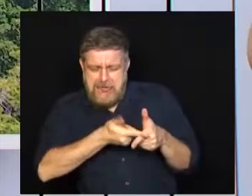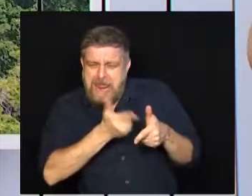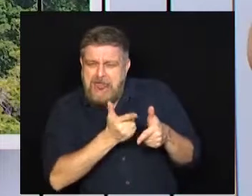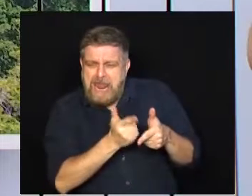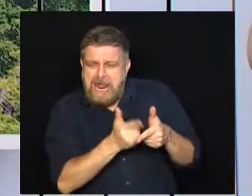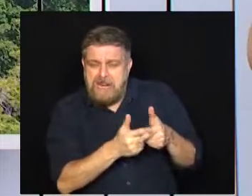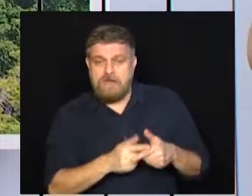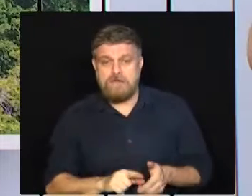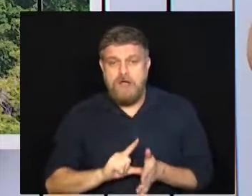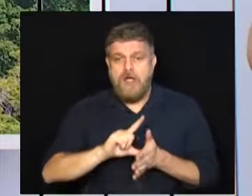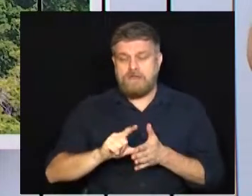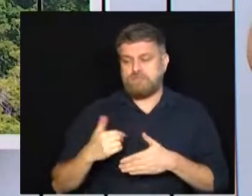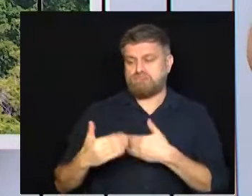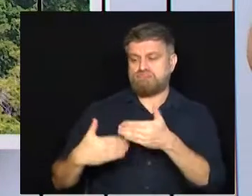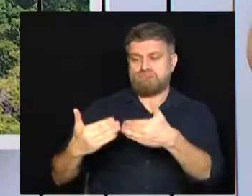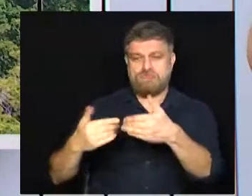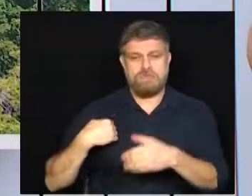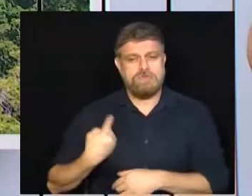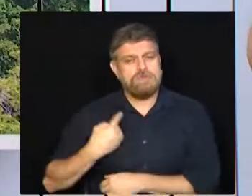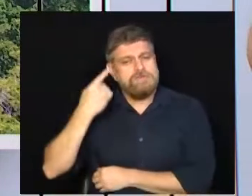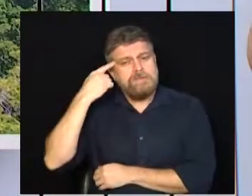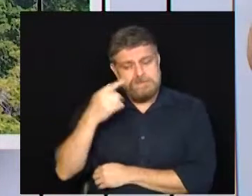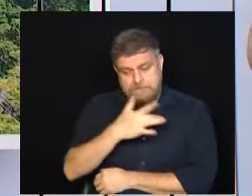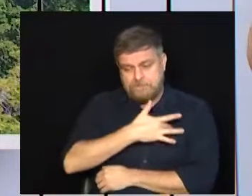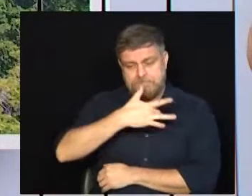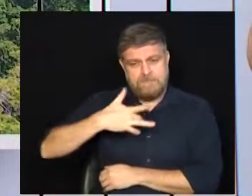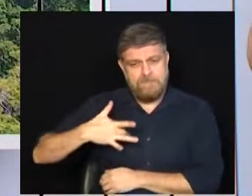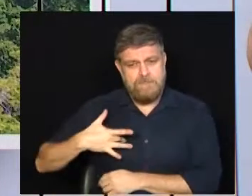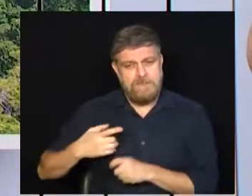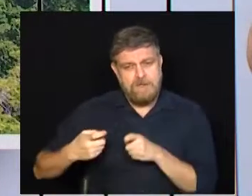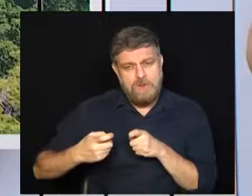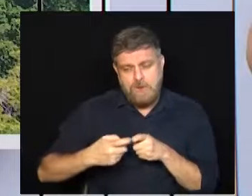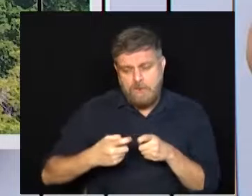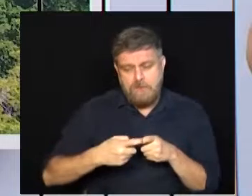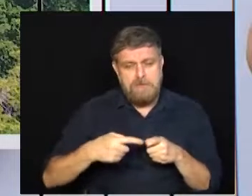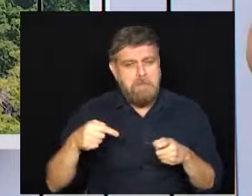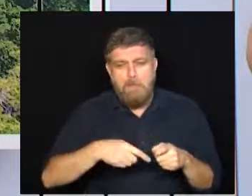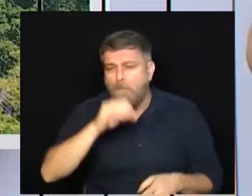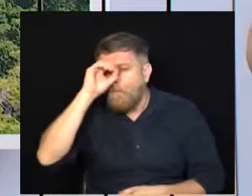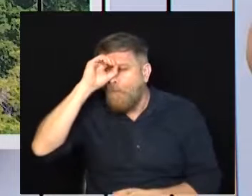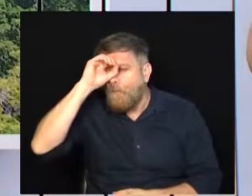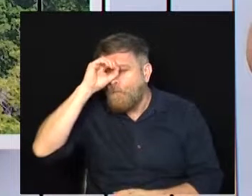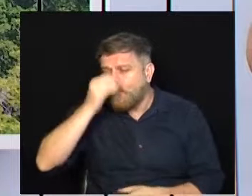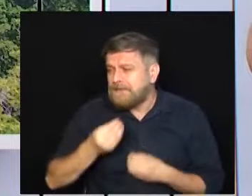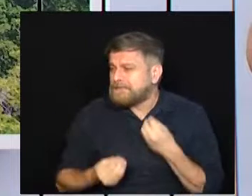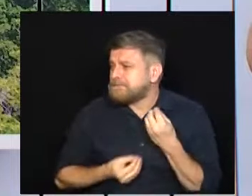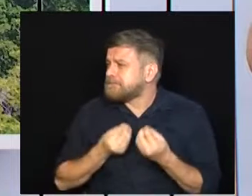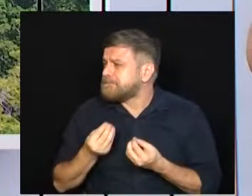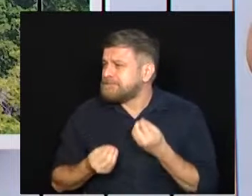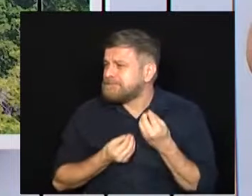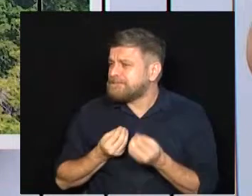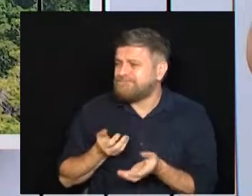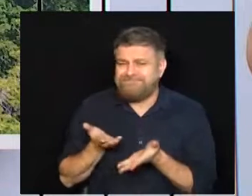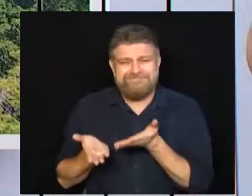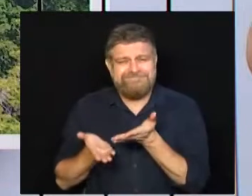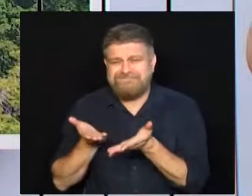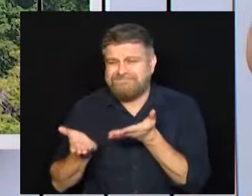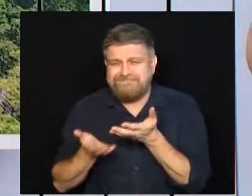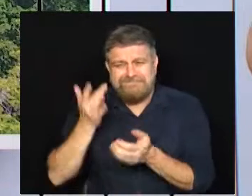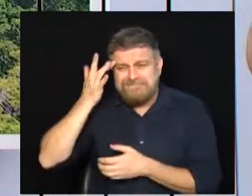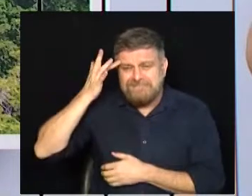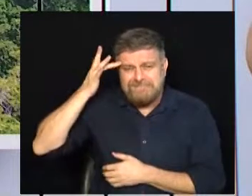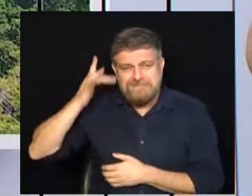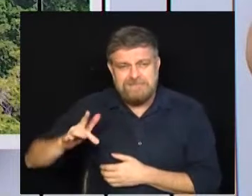frente, quando a gente fala da saúde, que muitos médicos ainda não sabem como lidar, como tratar. Quando eu